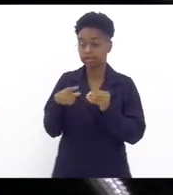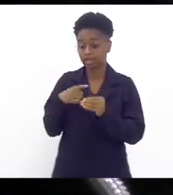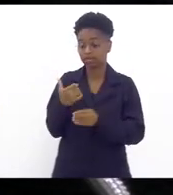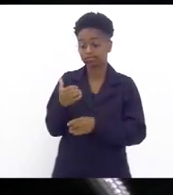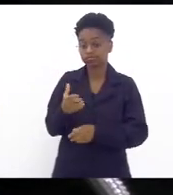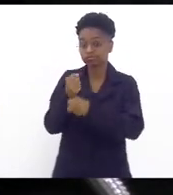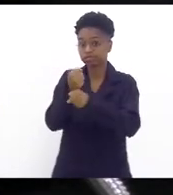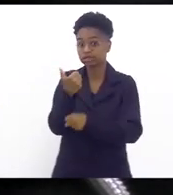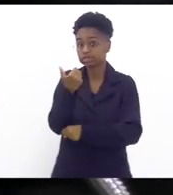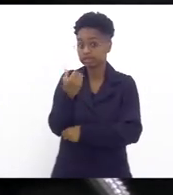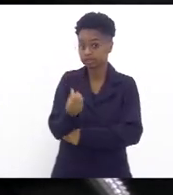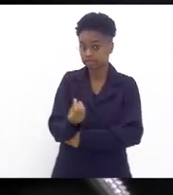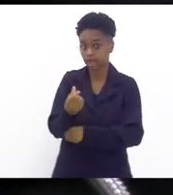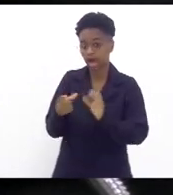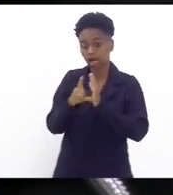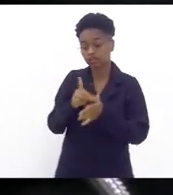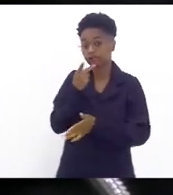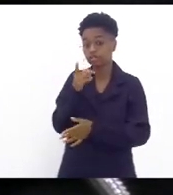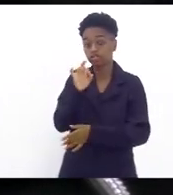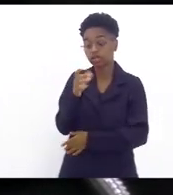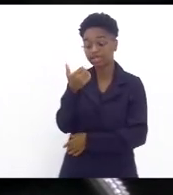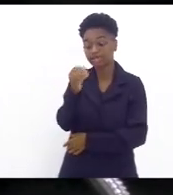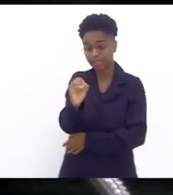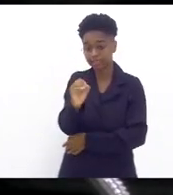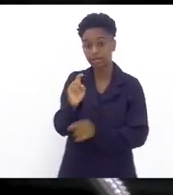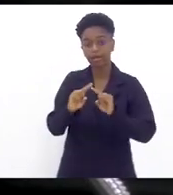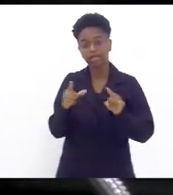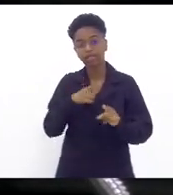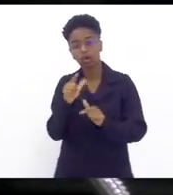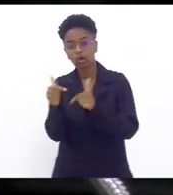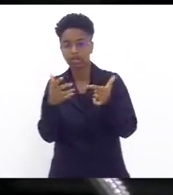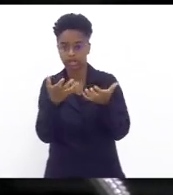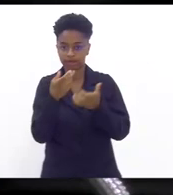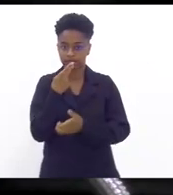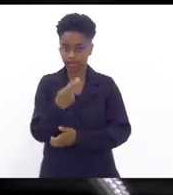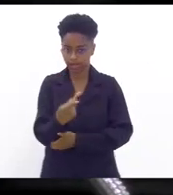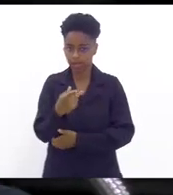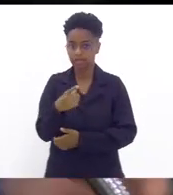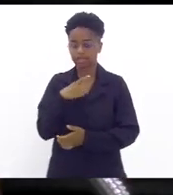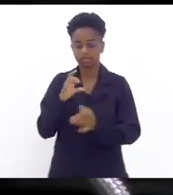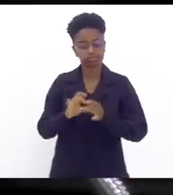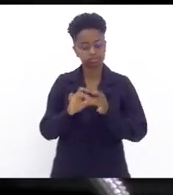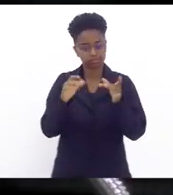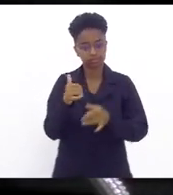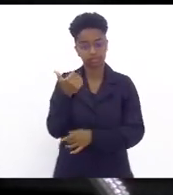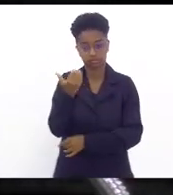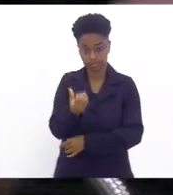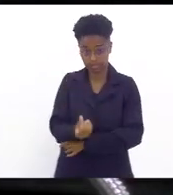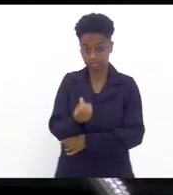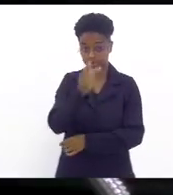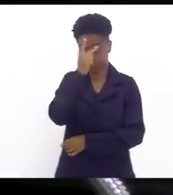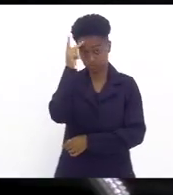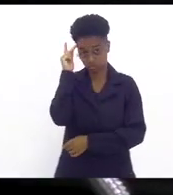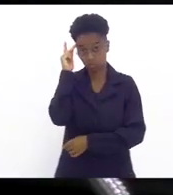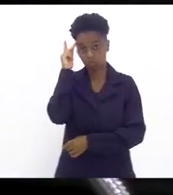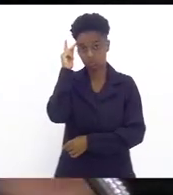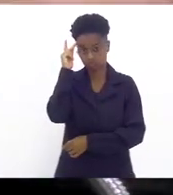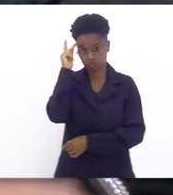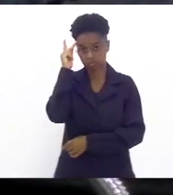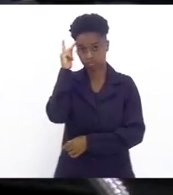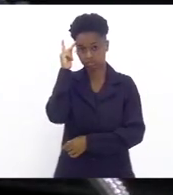previstas inicialmente porque tinha mais gente querendo falar então a gente abriu eu vou levamos aí